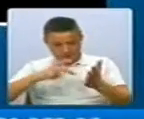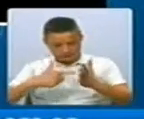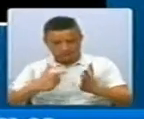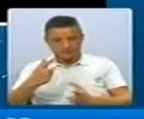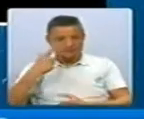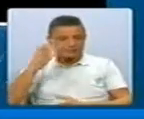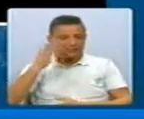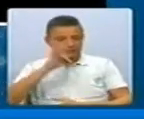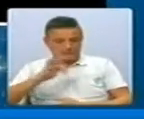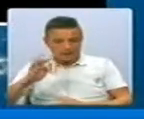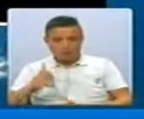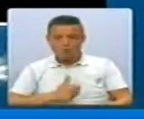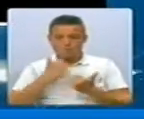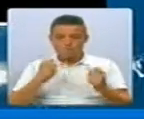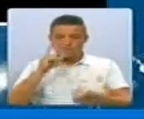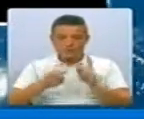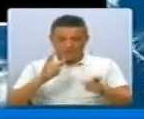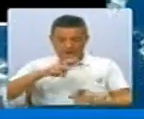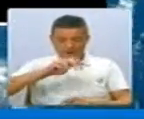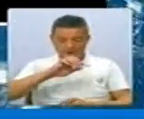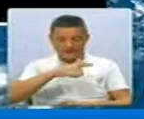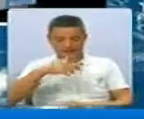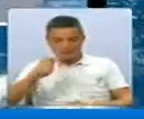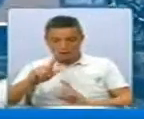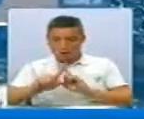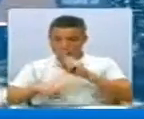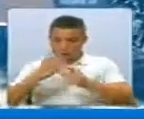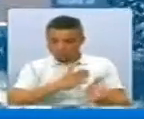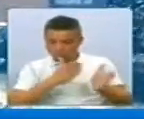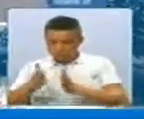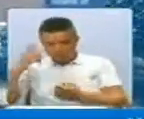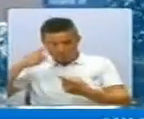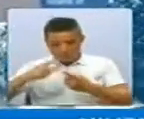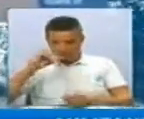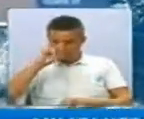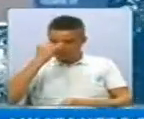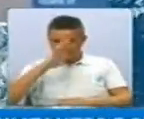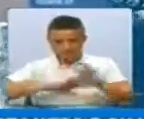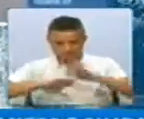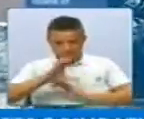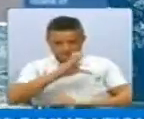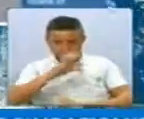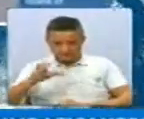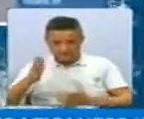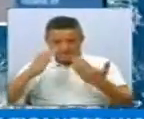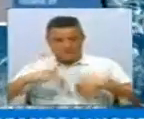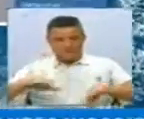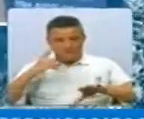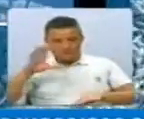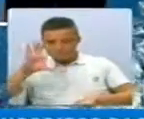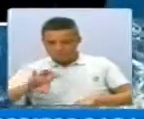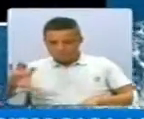perceber um bocadinho melhor o que foi e o que é Marte. Temos uma missão indiana que, apesar também de fazer ciência, é sobretudo uma maneira de